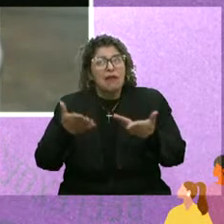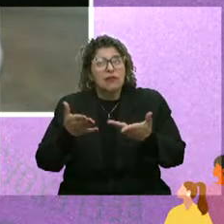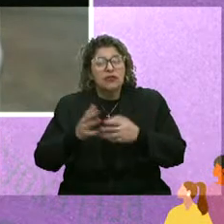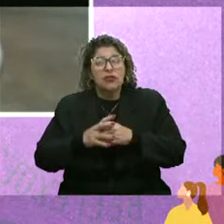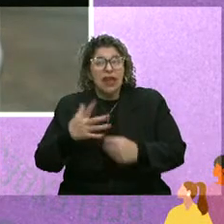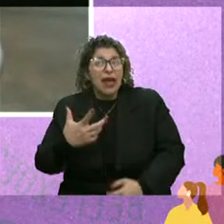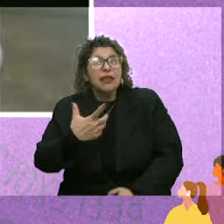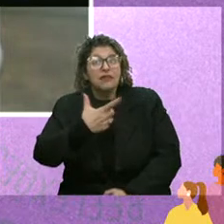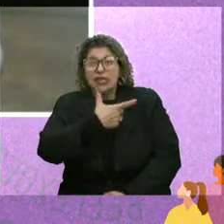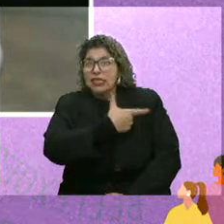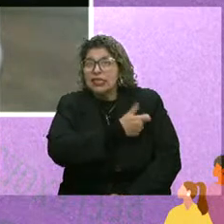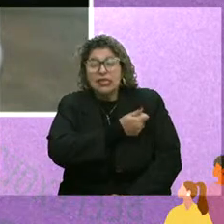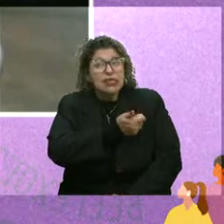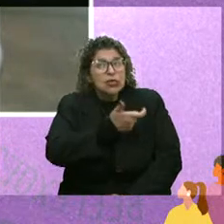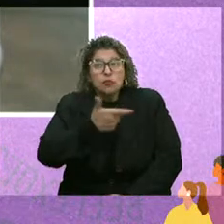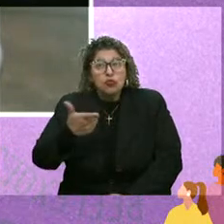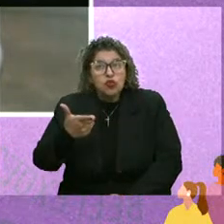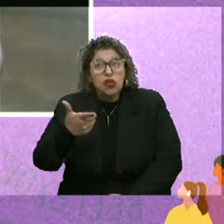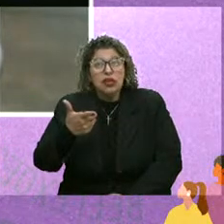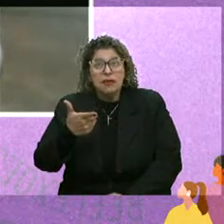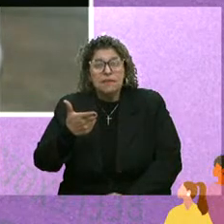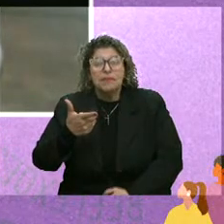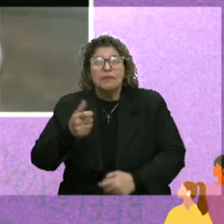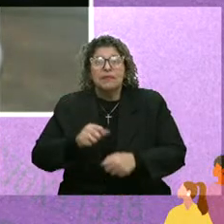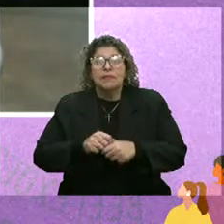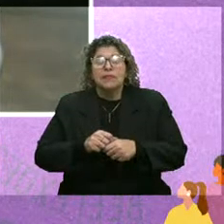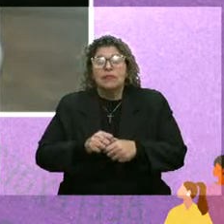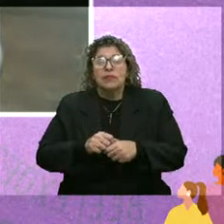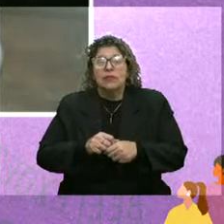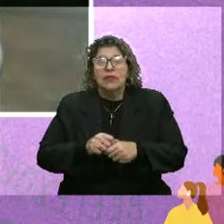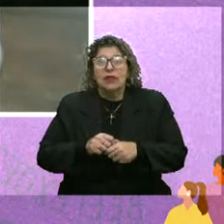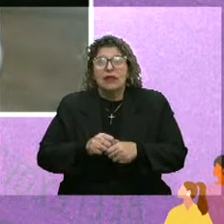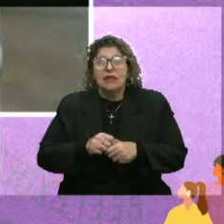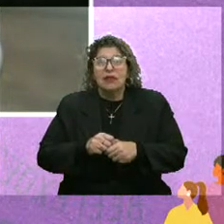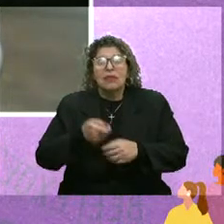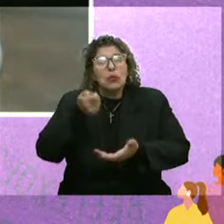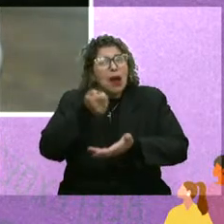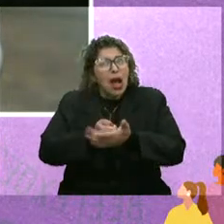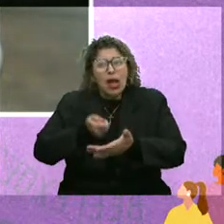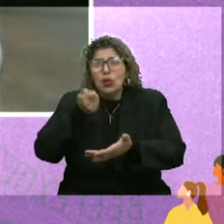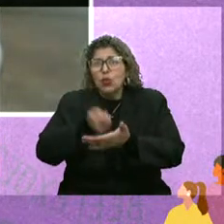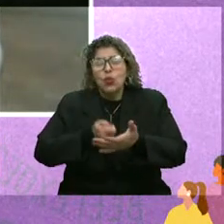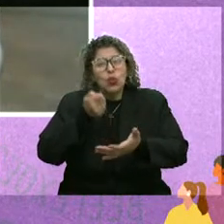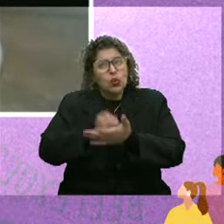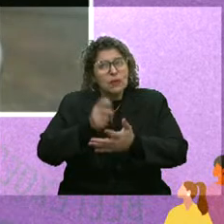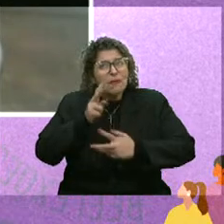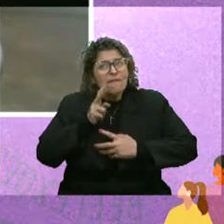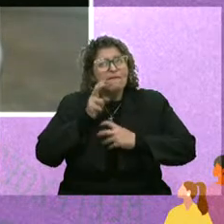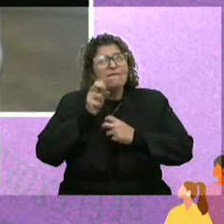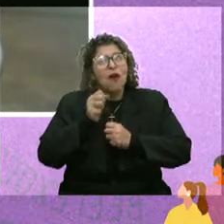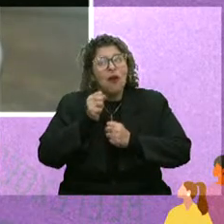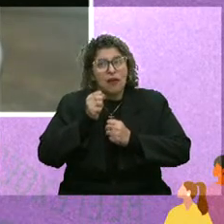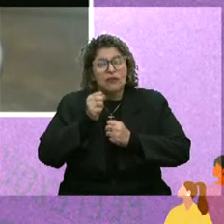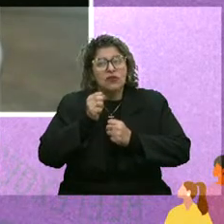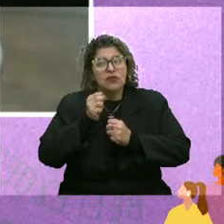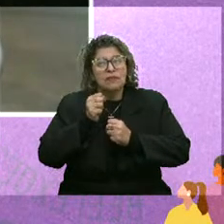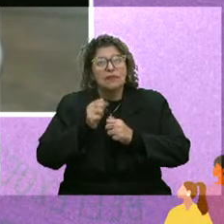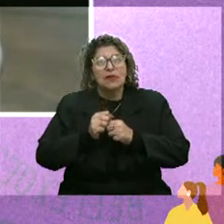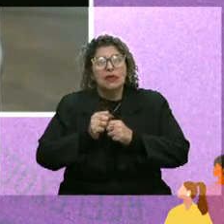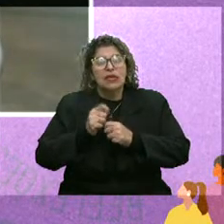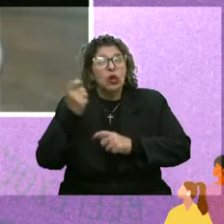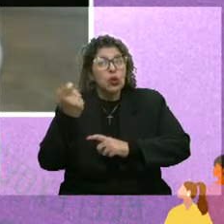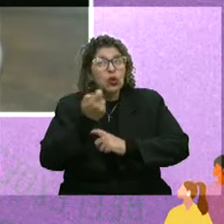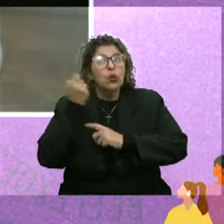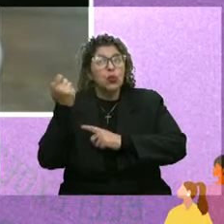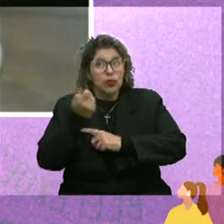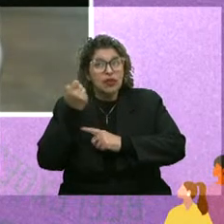as vacinas não chegaram, nós tivemos uma luta muito intensa. E nesse sentido, o Rio Grande do Sul